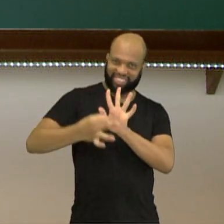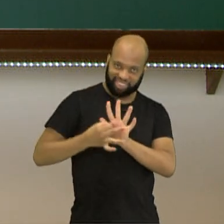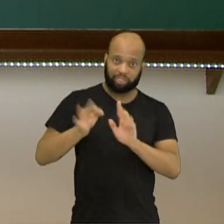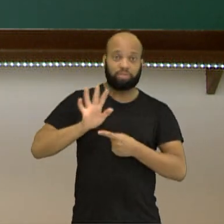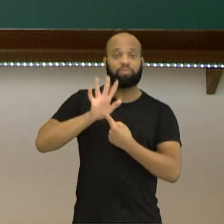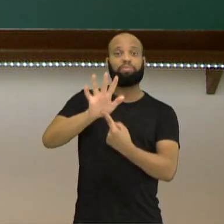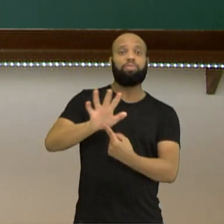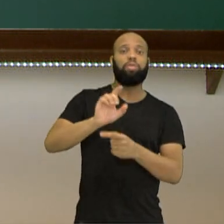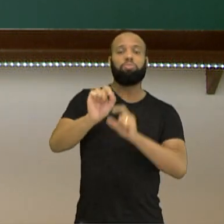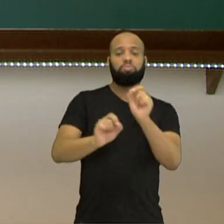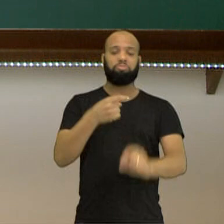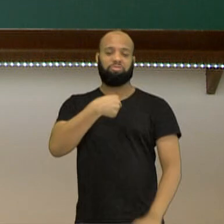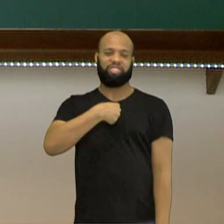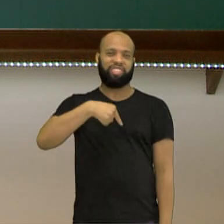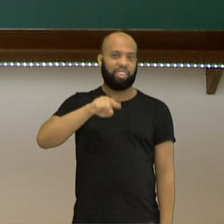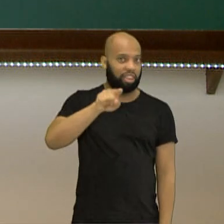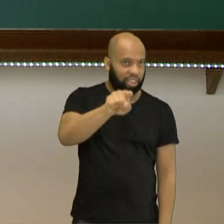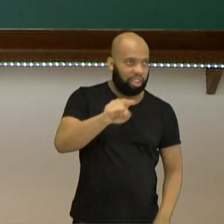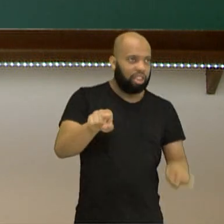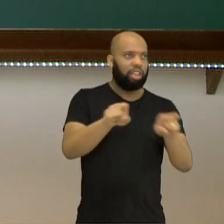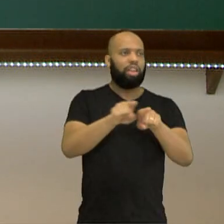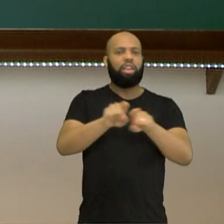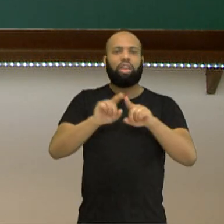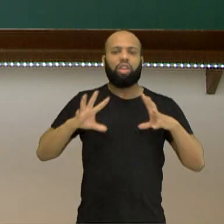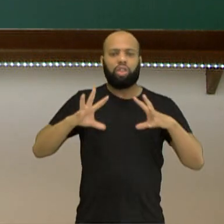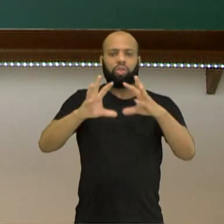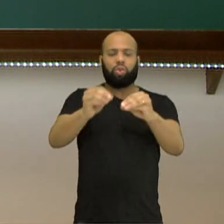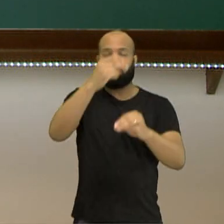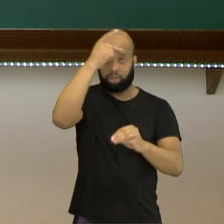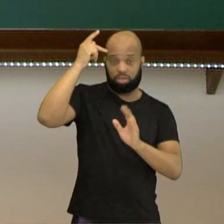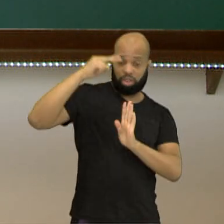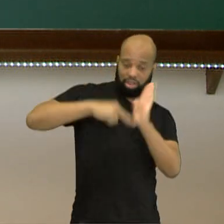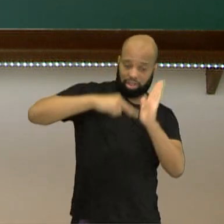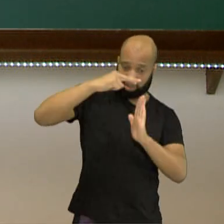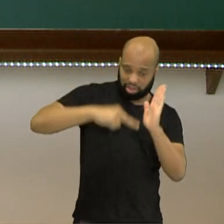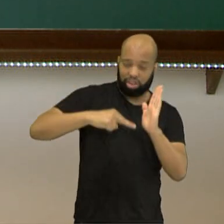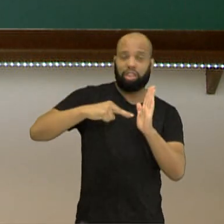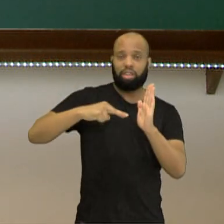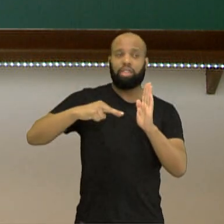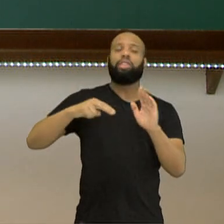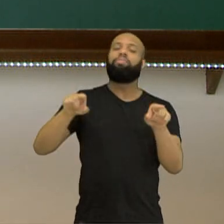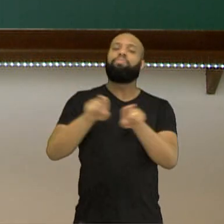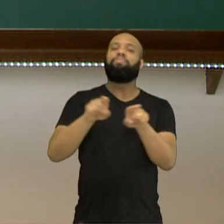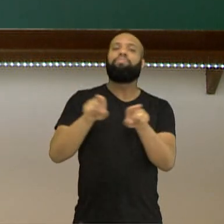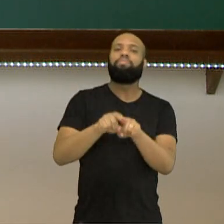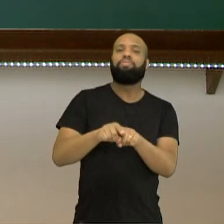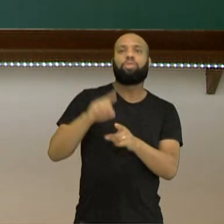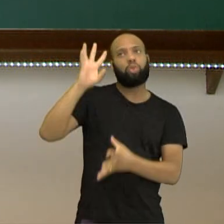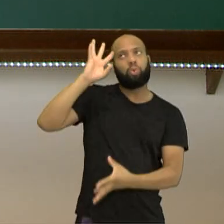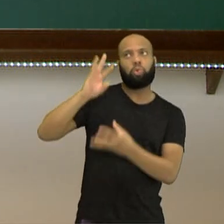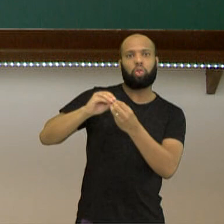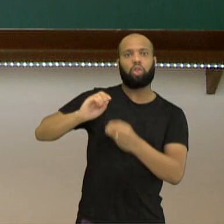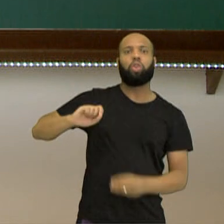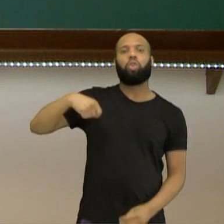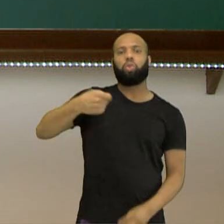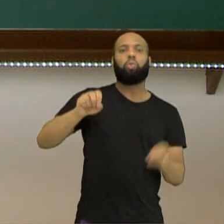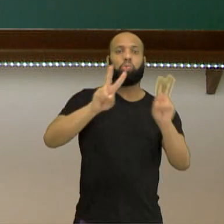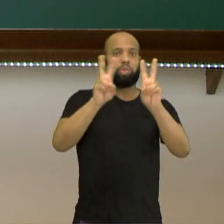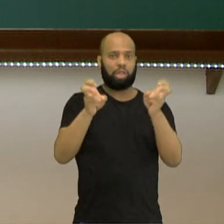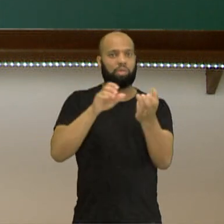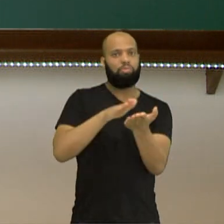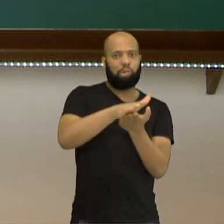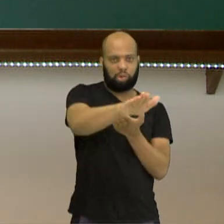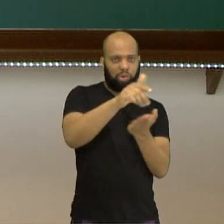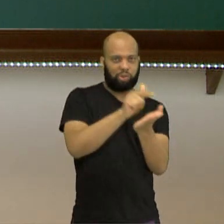mostrar o que eu, você e todos os leitores e as leitoras entendem daquilo que foi